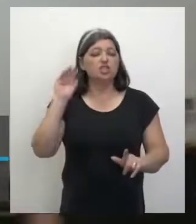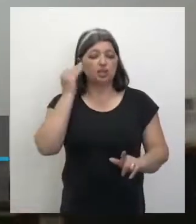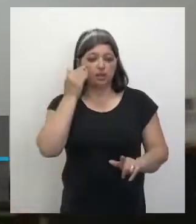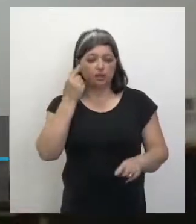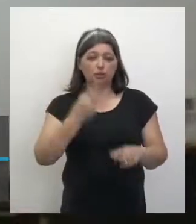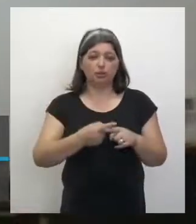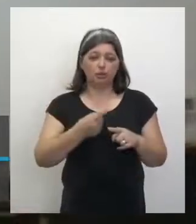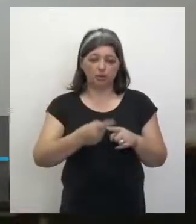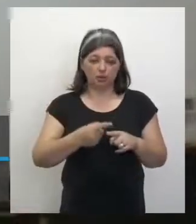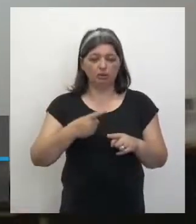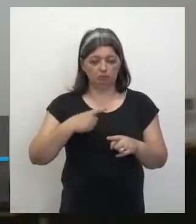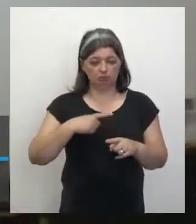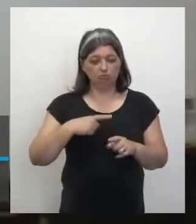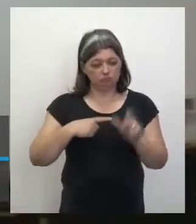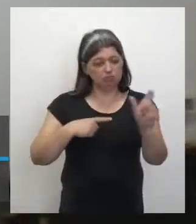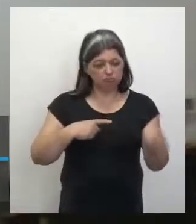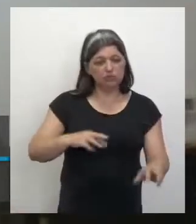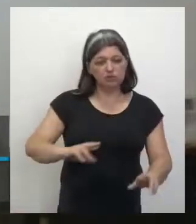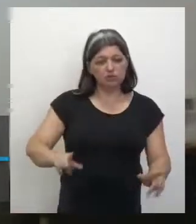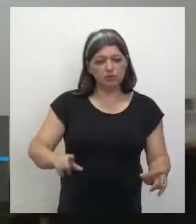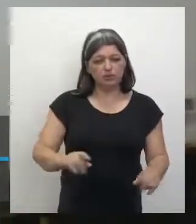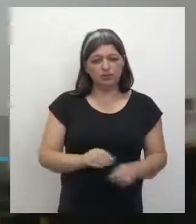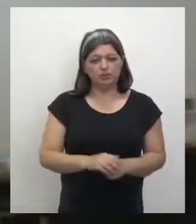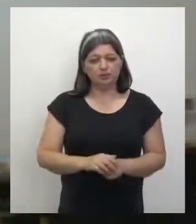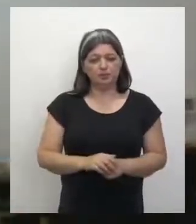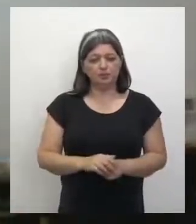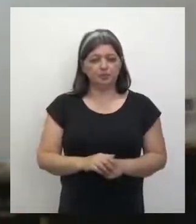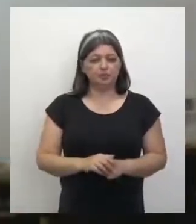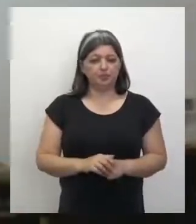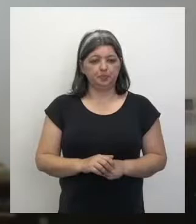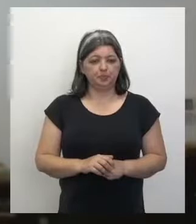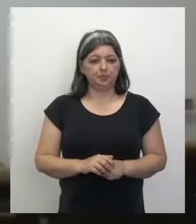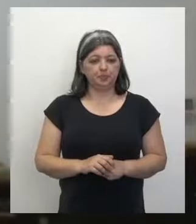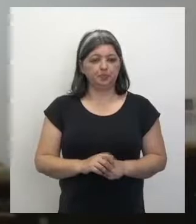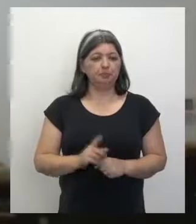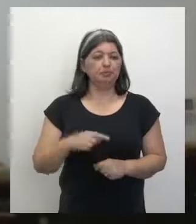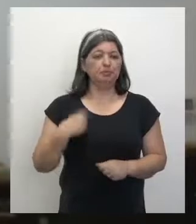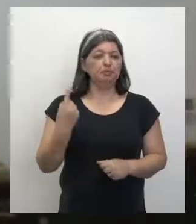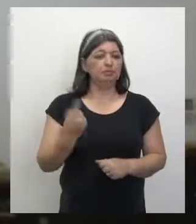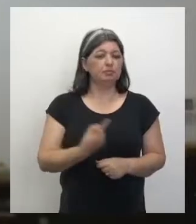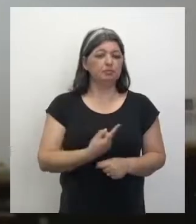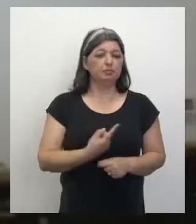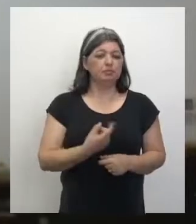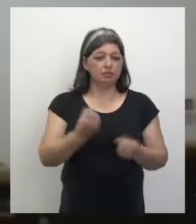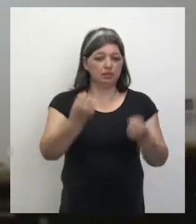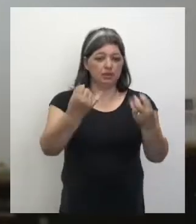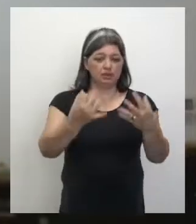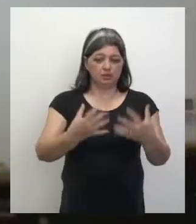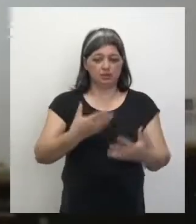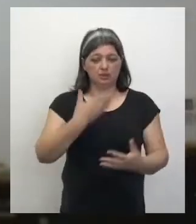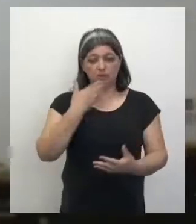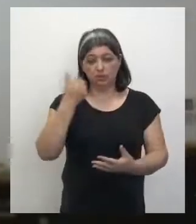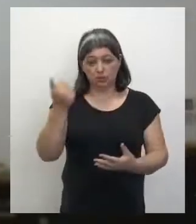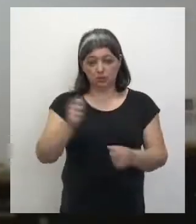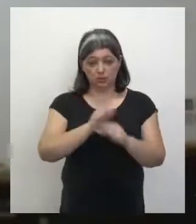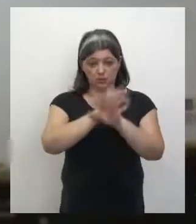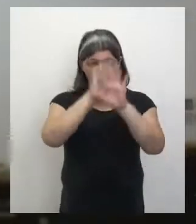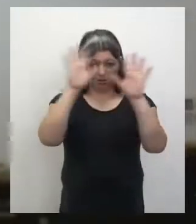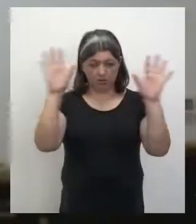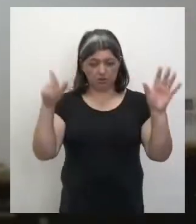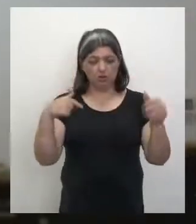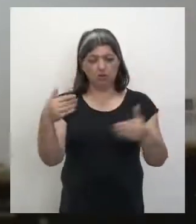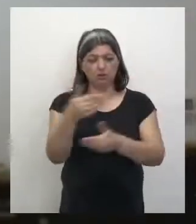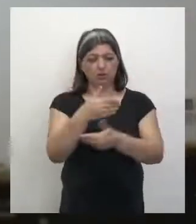porque ele é diferente. Tá? Então, para a gente poder dar uma explicação melhor, eu pedi para vocês colocarem